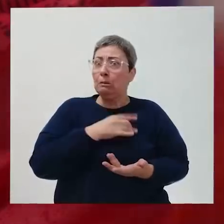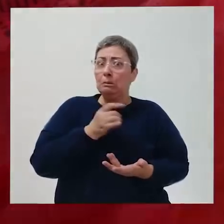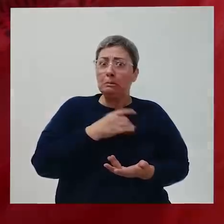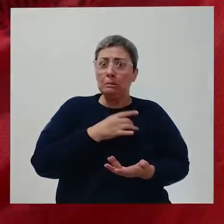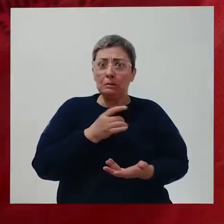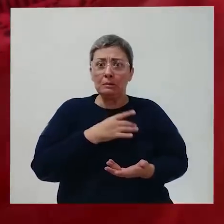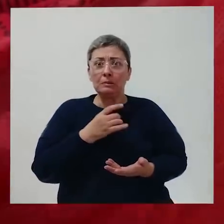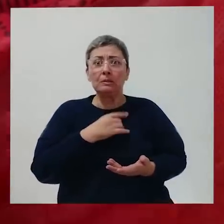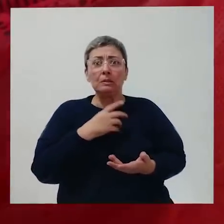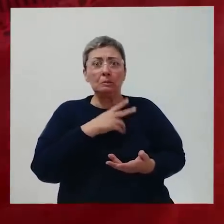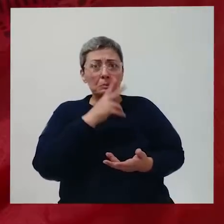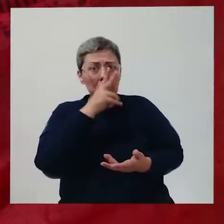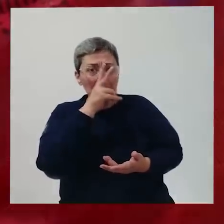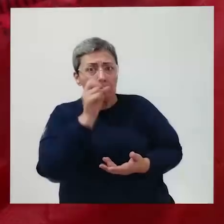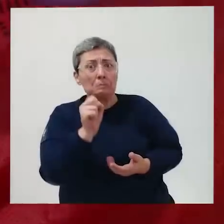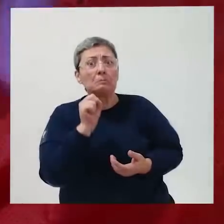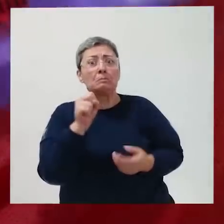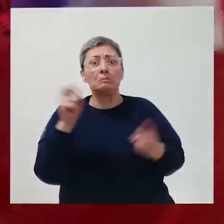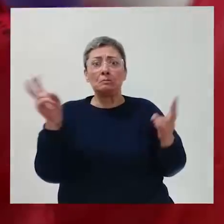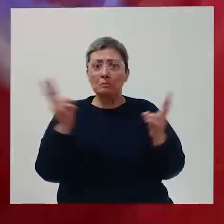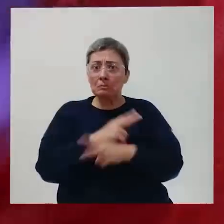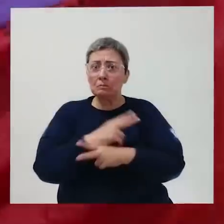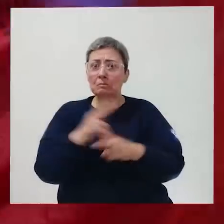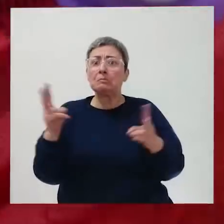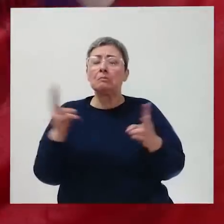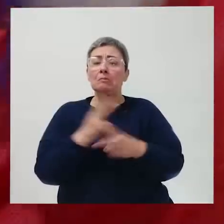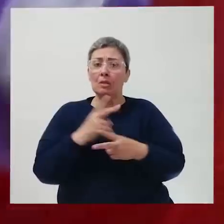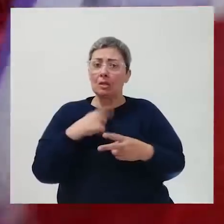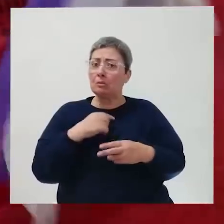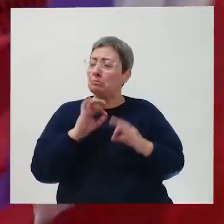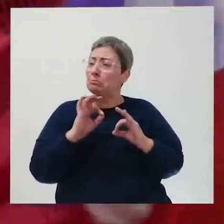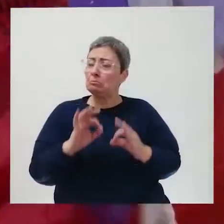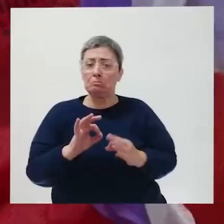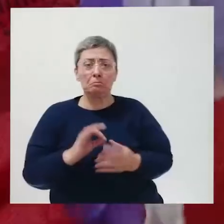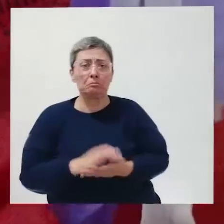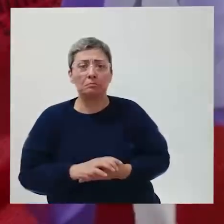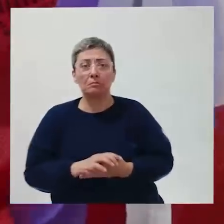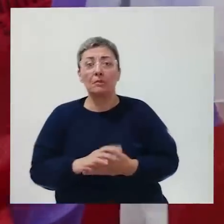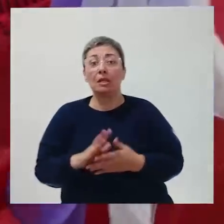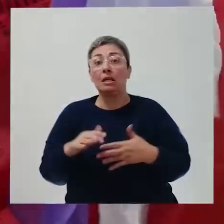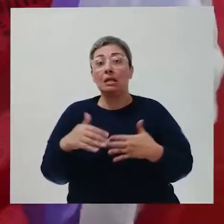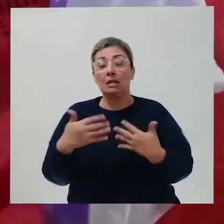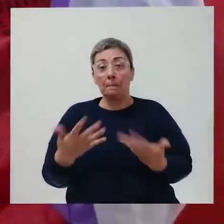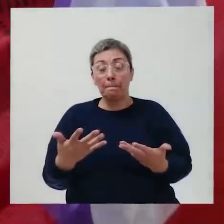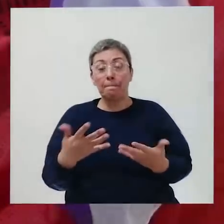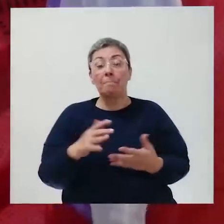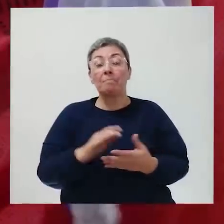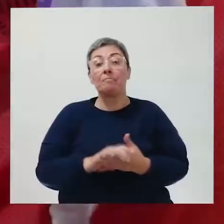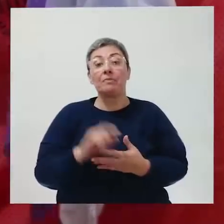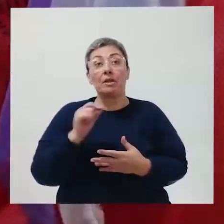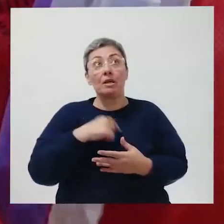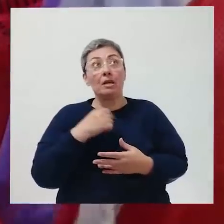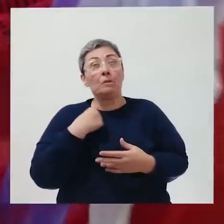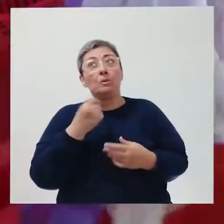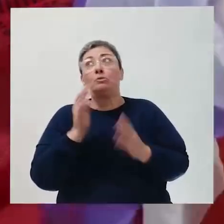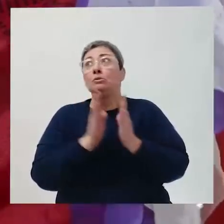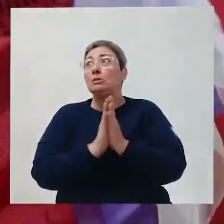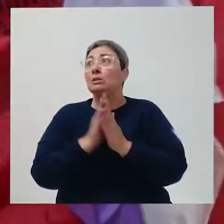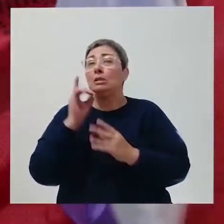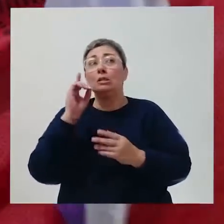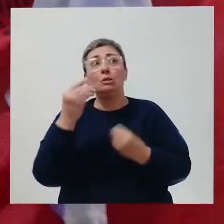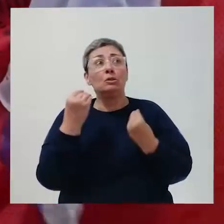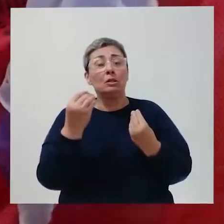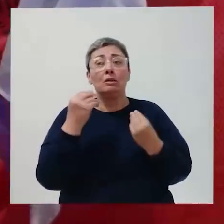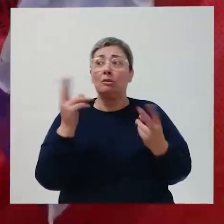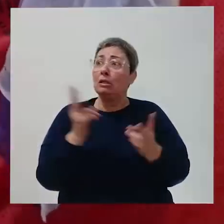medo da força que vinha aquele vento. Ai, meu Deus, que ventania